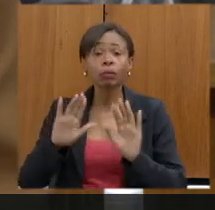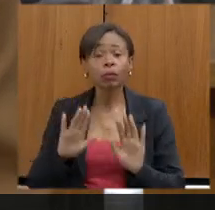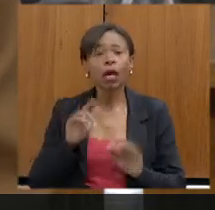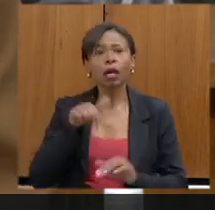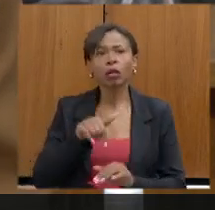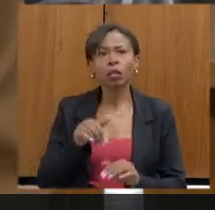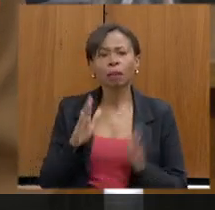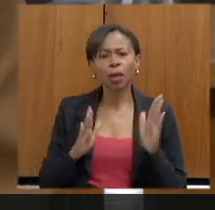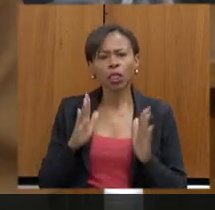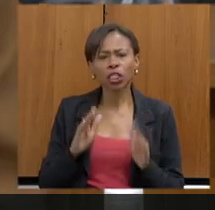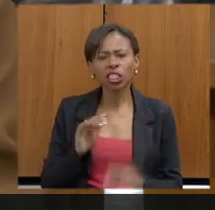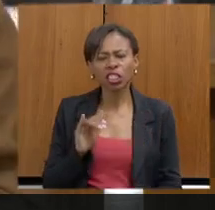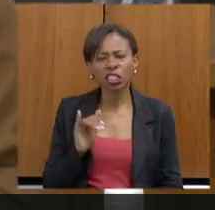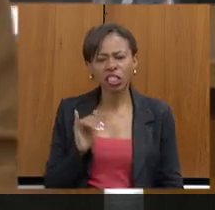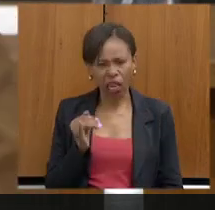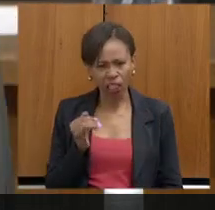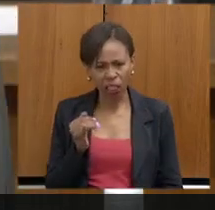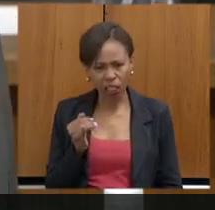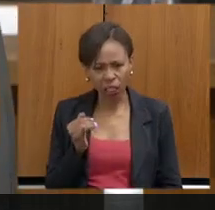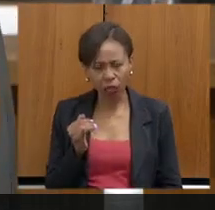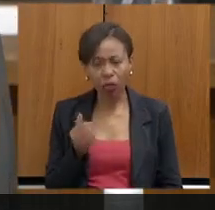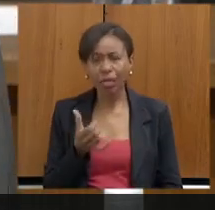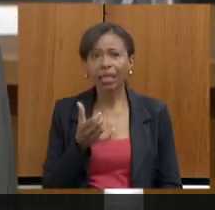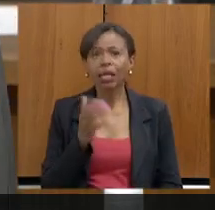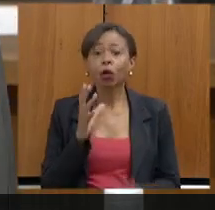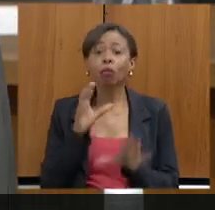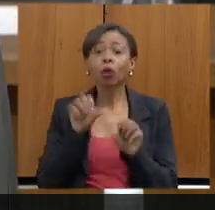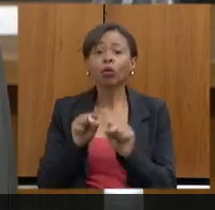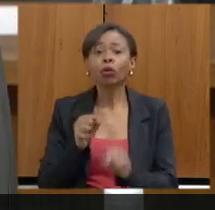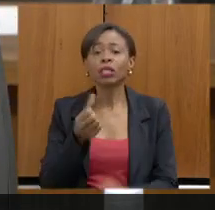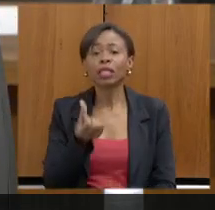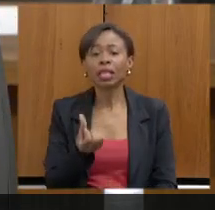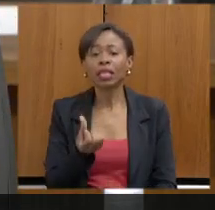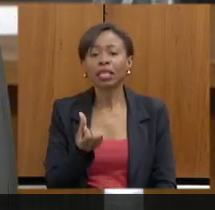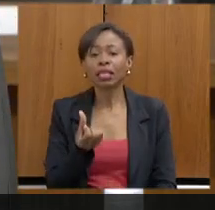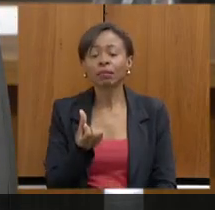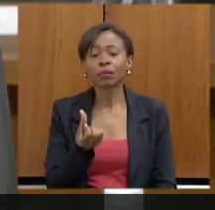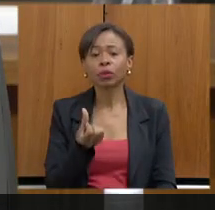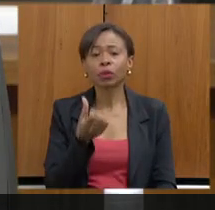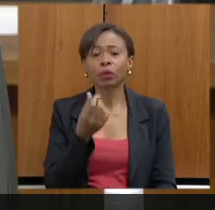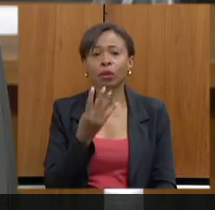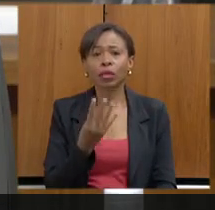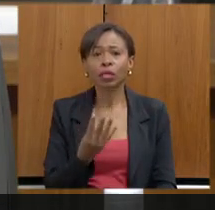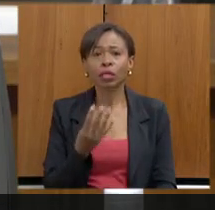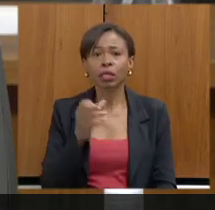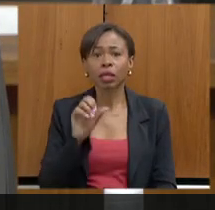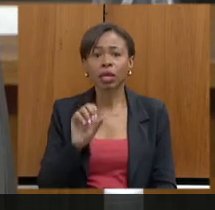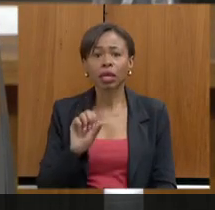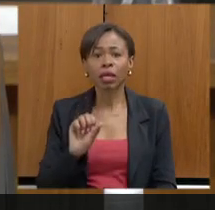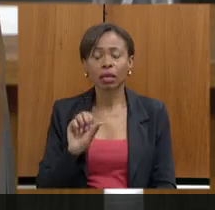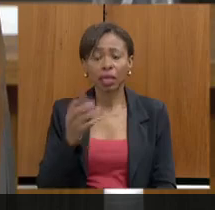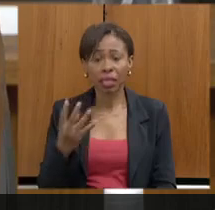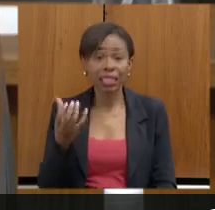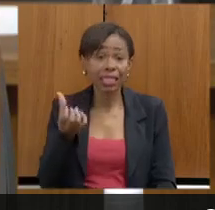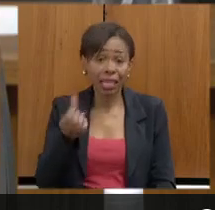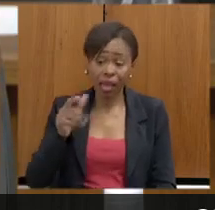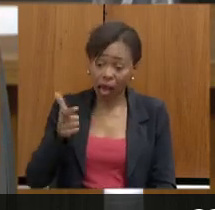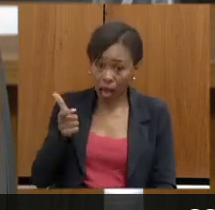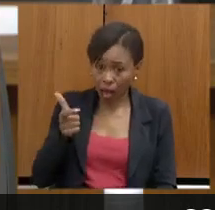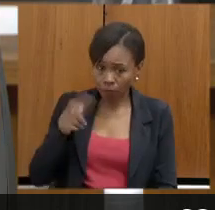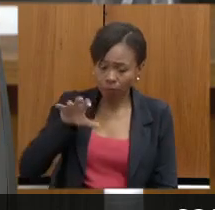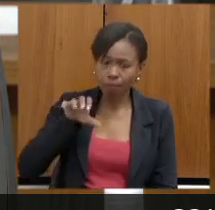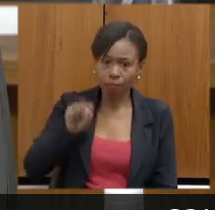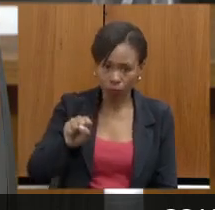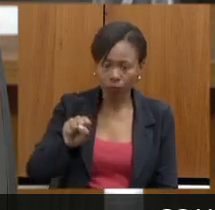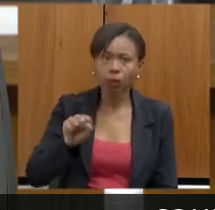de Janeiro agora 6.433 armas nós fizemos uma remodelagem nas nossas nas